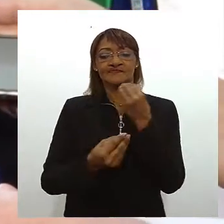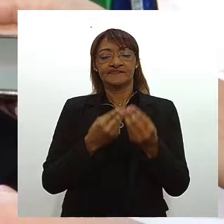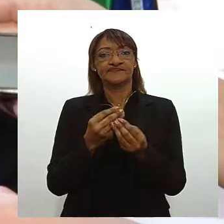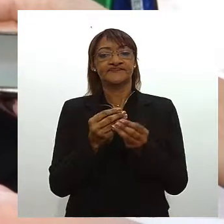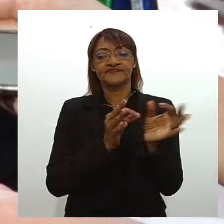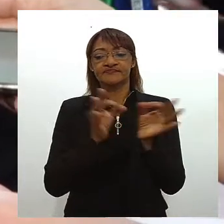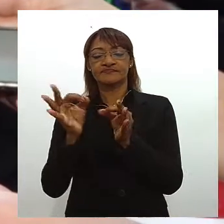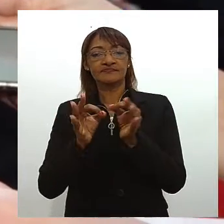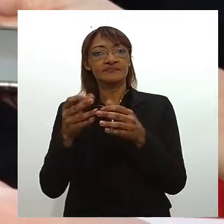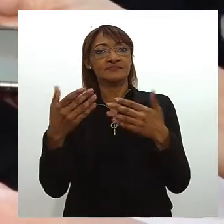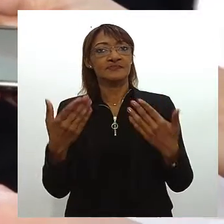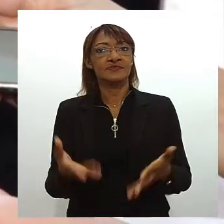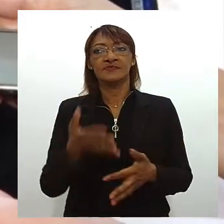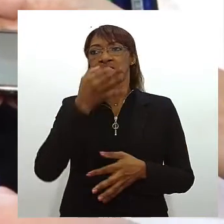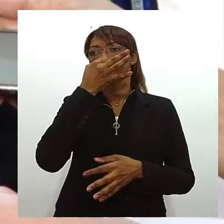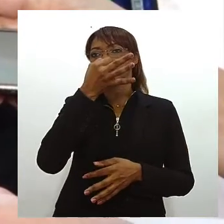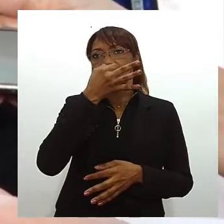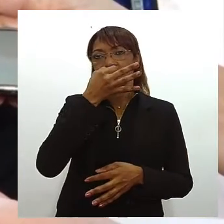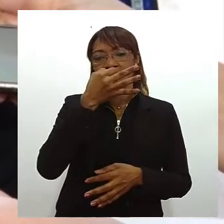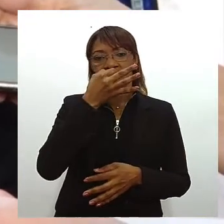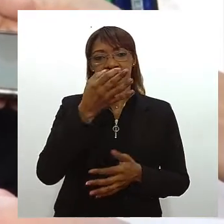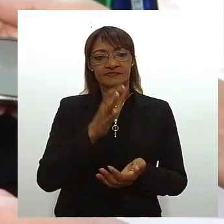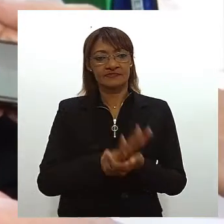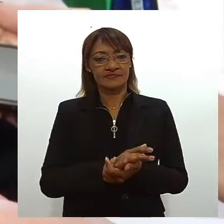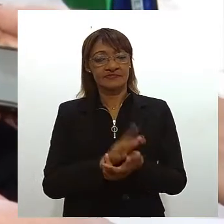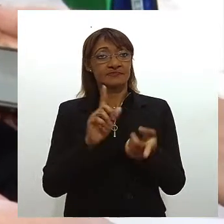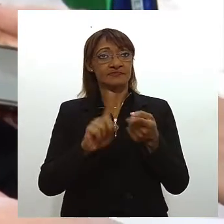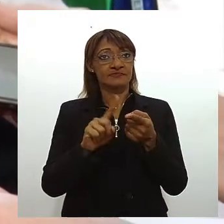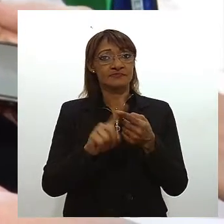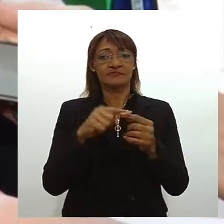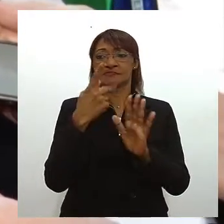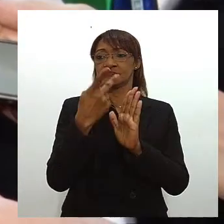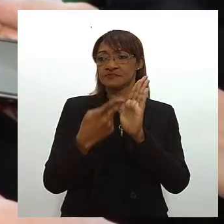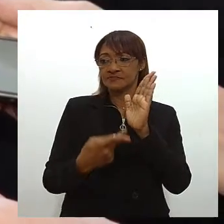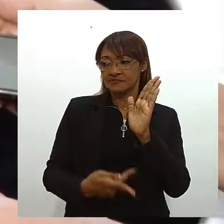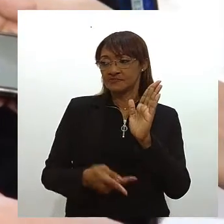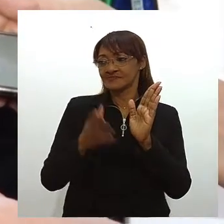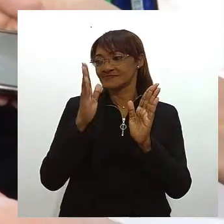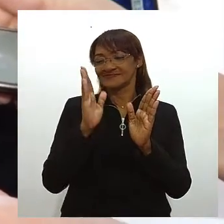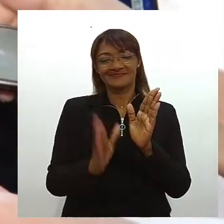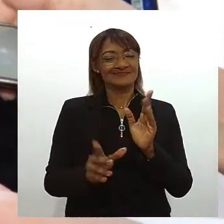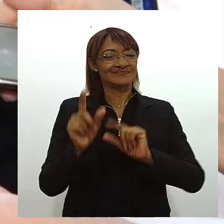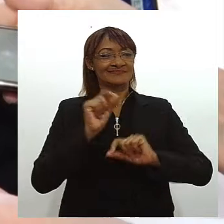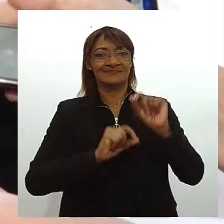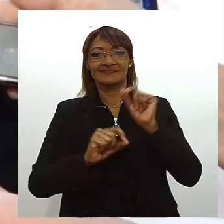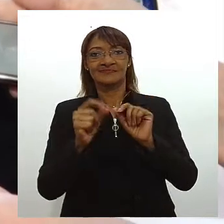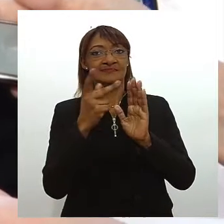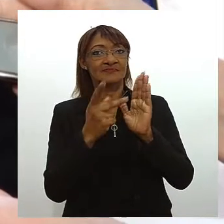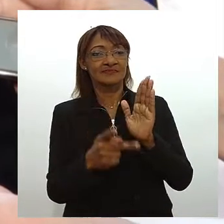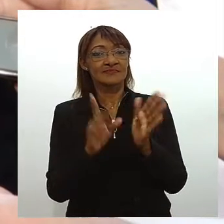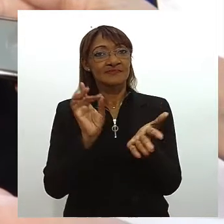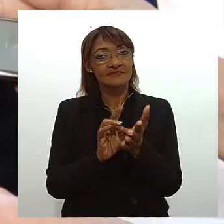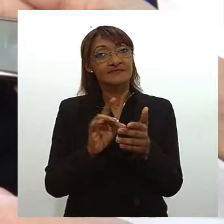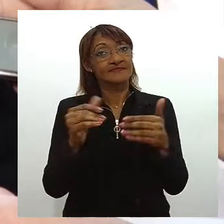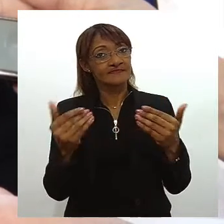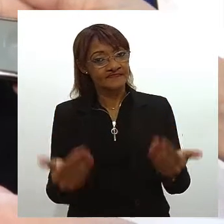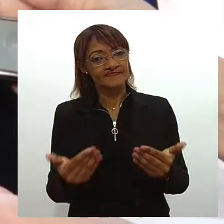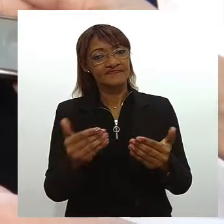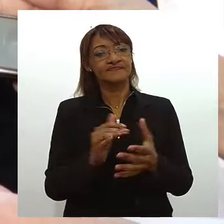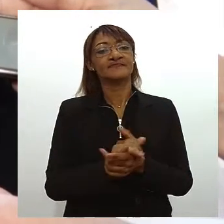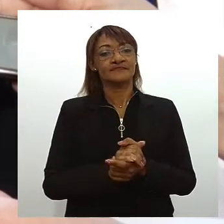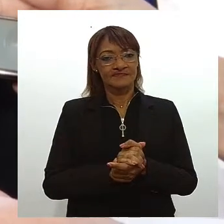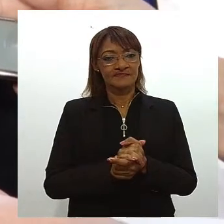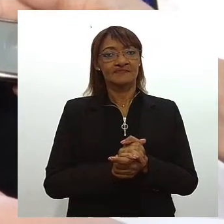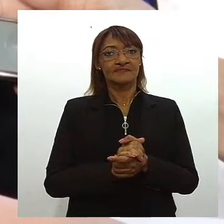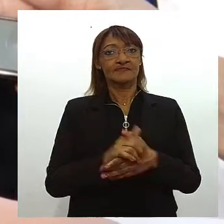ouvindo todas as opiniões, incorporando projetos, aprimorando o projeto original. Então, eu acho que essa é